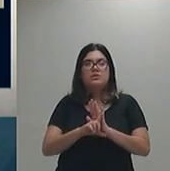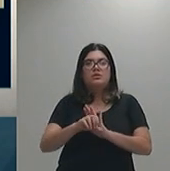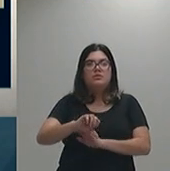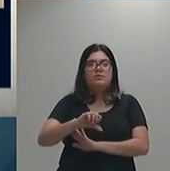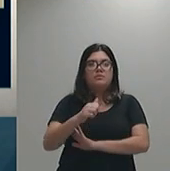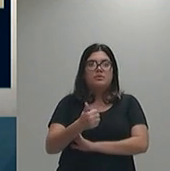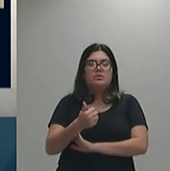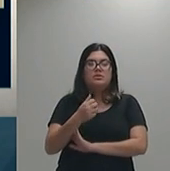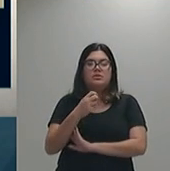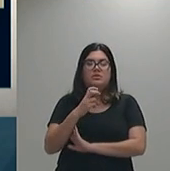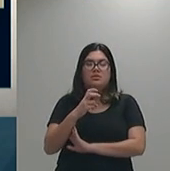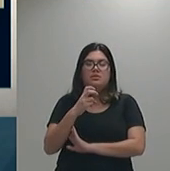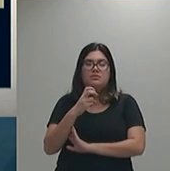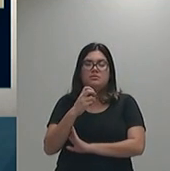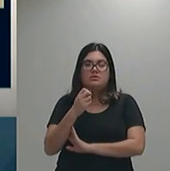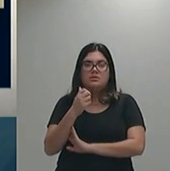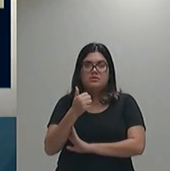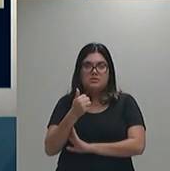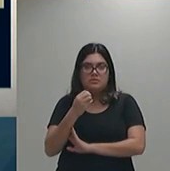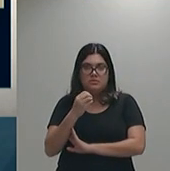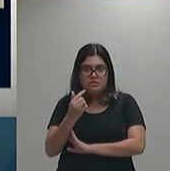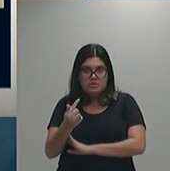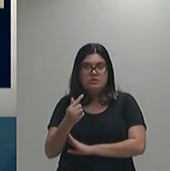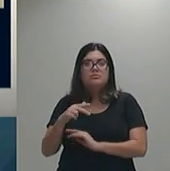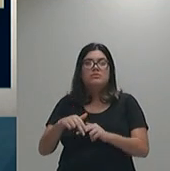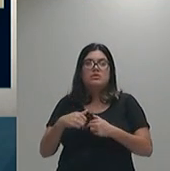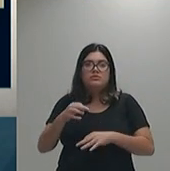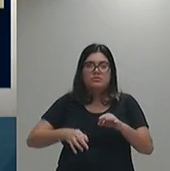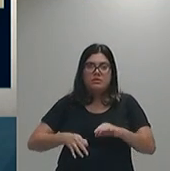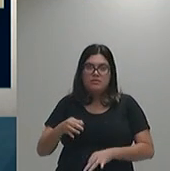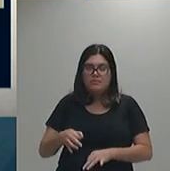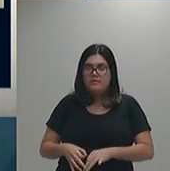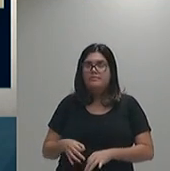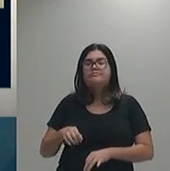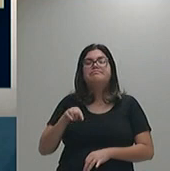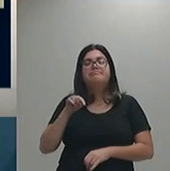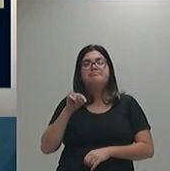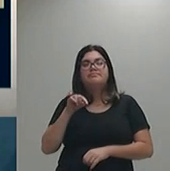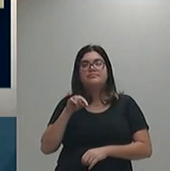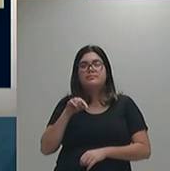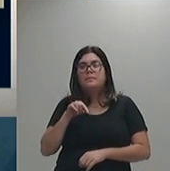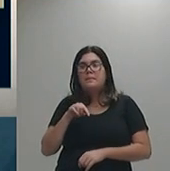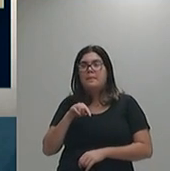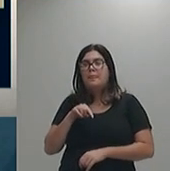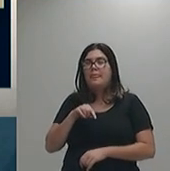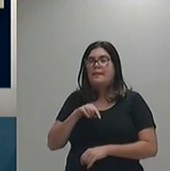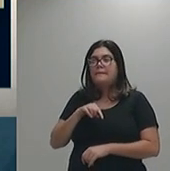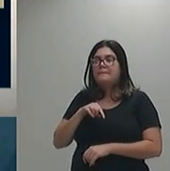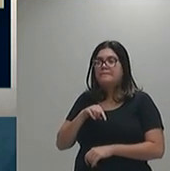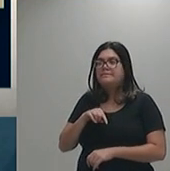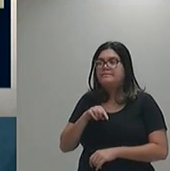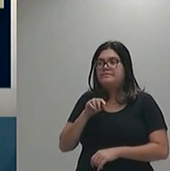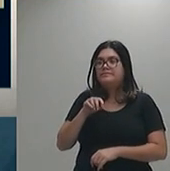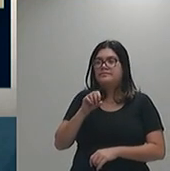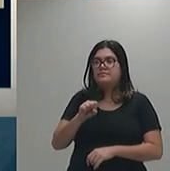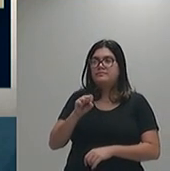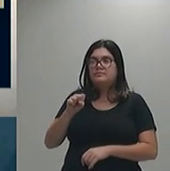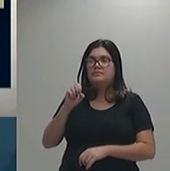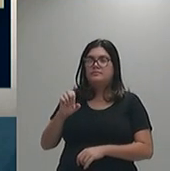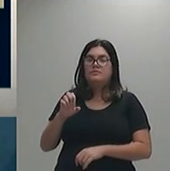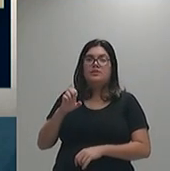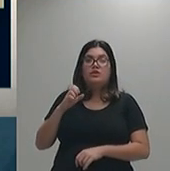pelo Supremo Tribunal por ocasião do julgamento daquela a da s s5206